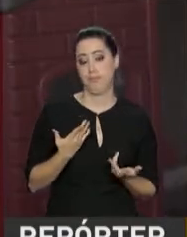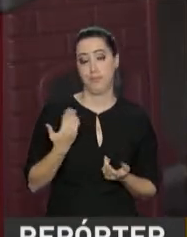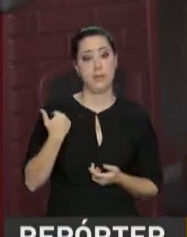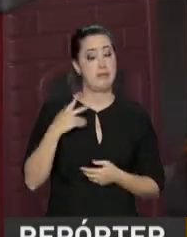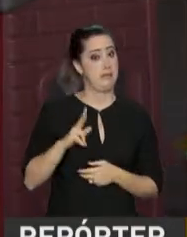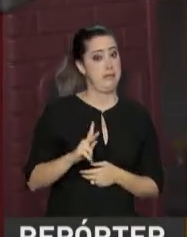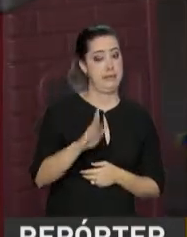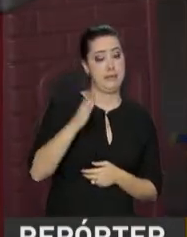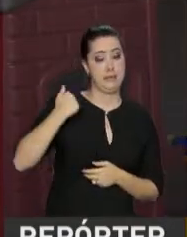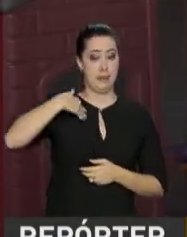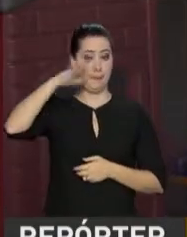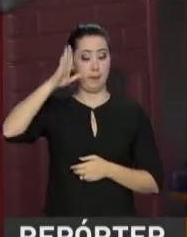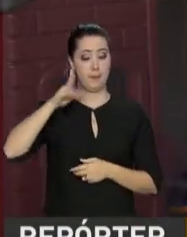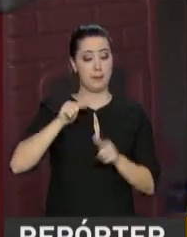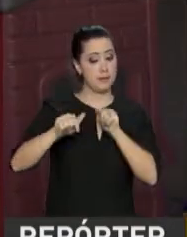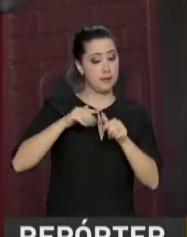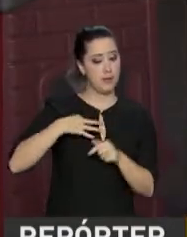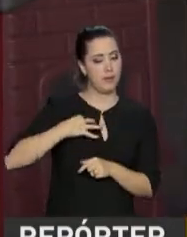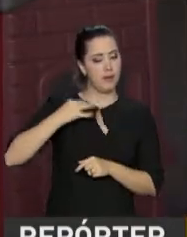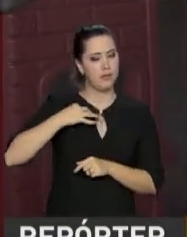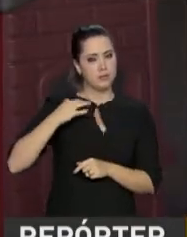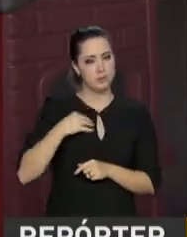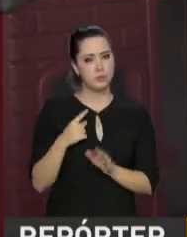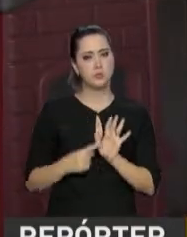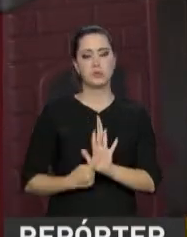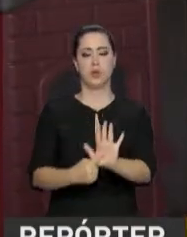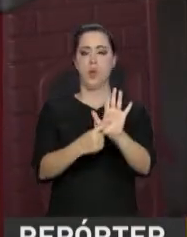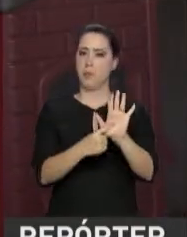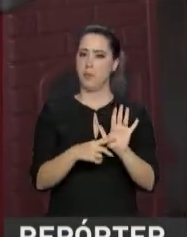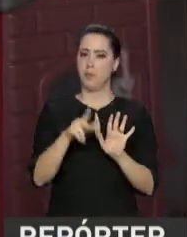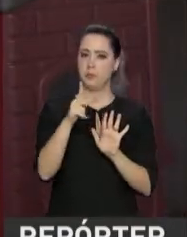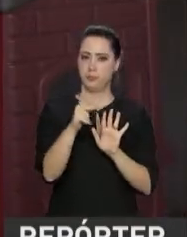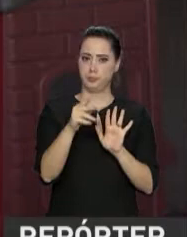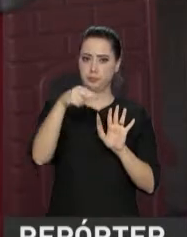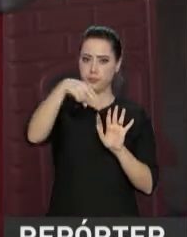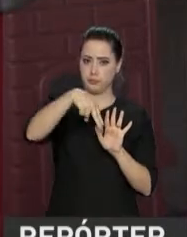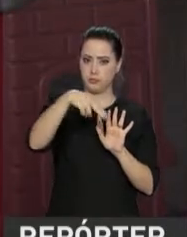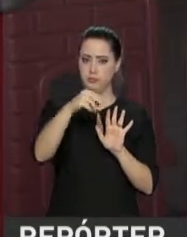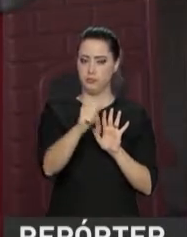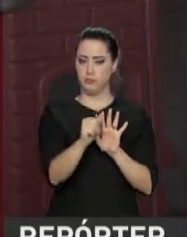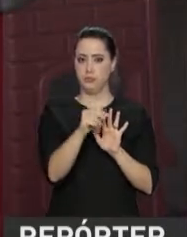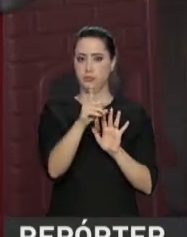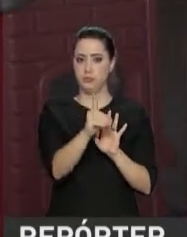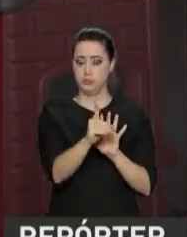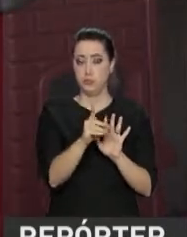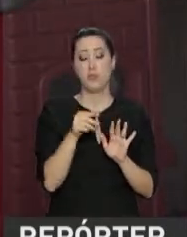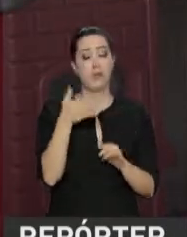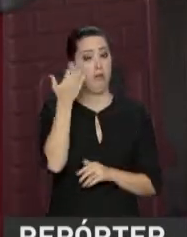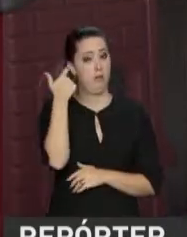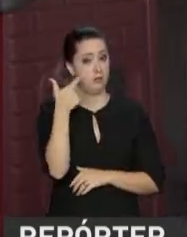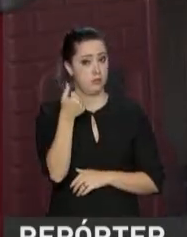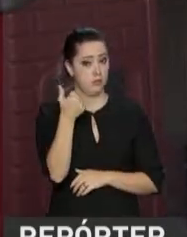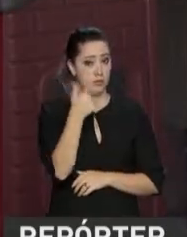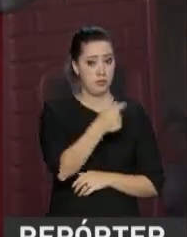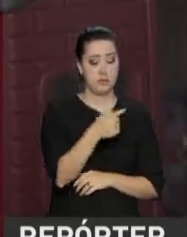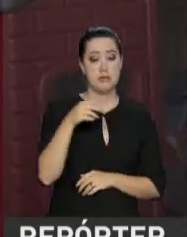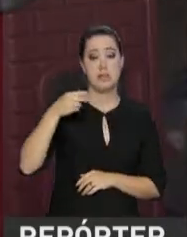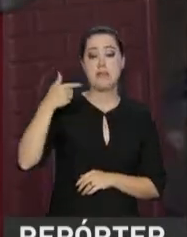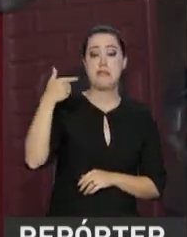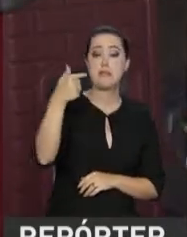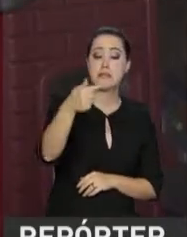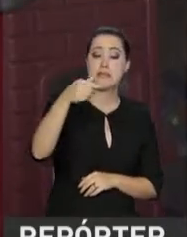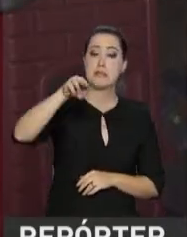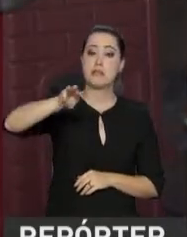é o que mostra a pesquisa nacional por amostra de domicílios divulgada pelo bg e eni em 2017 7 milhões e